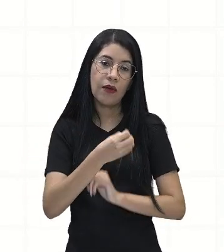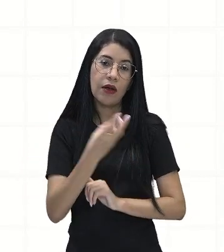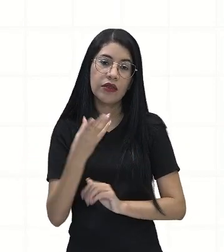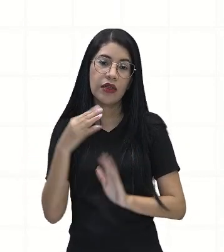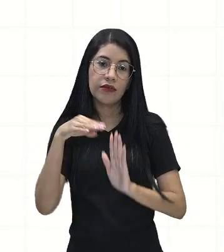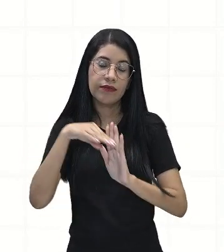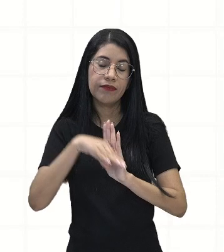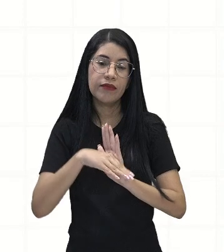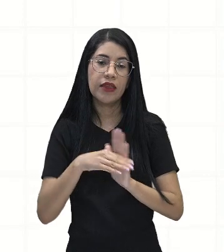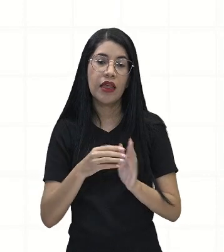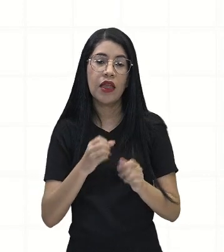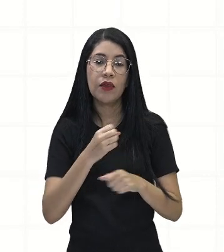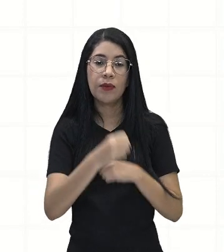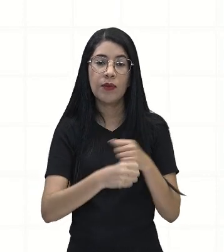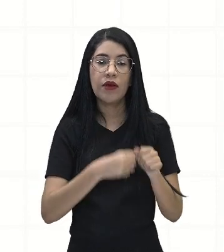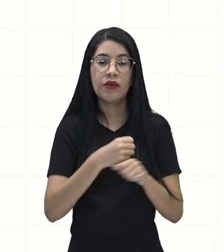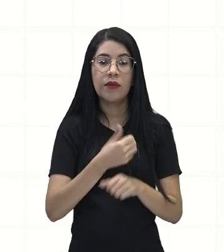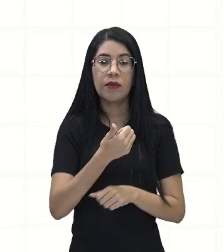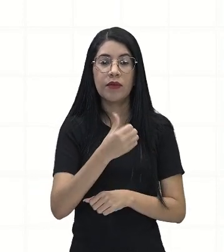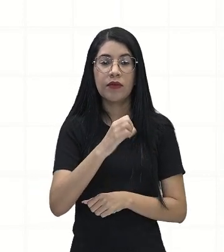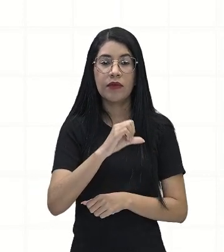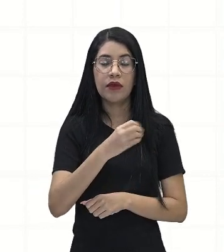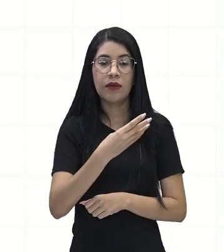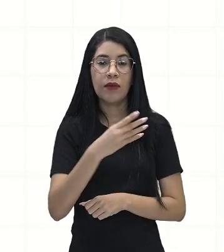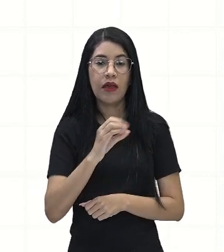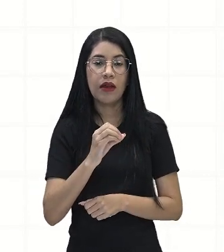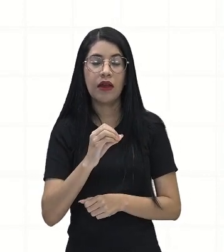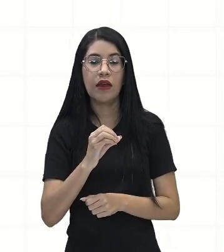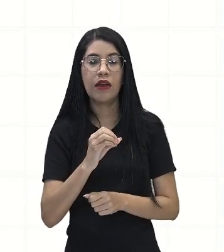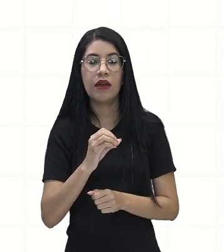de 1940, já entre